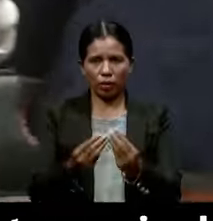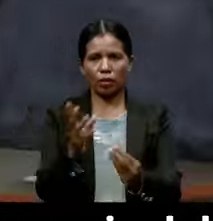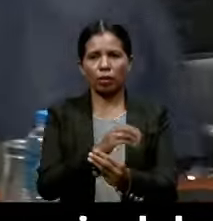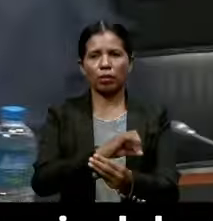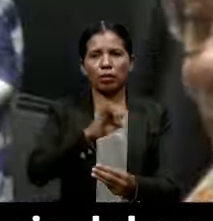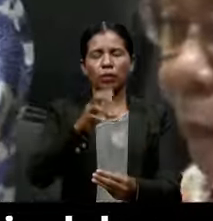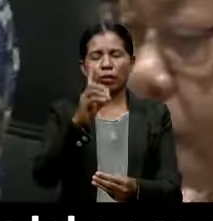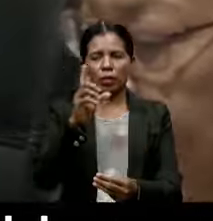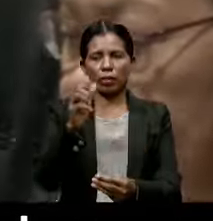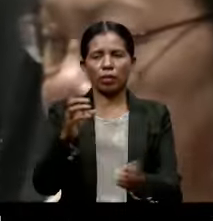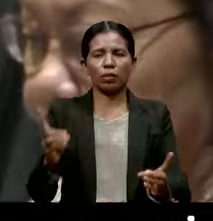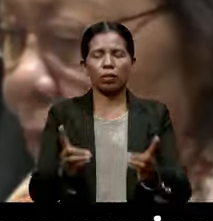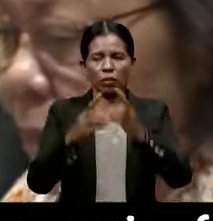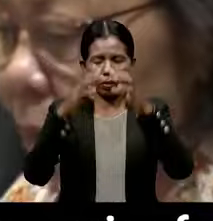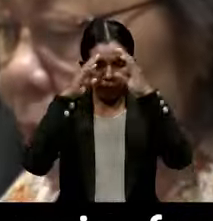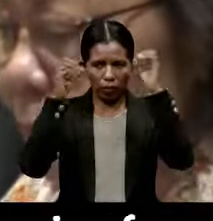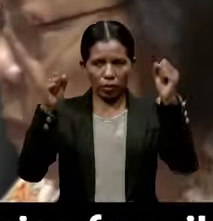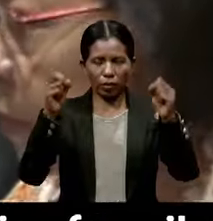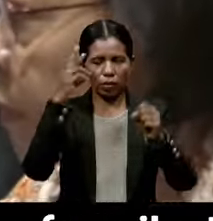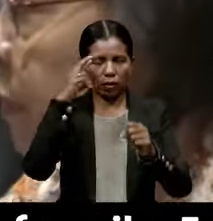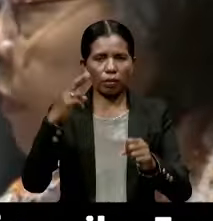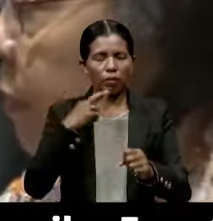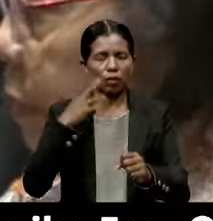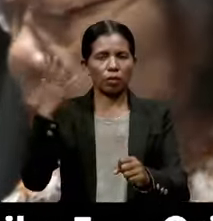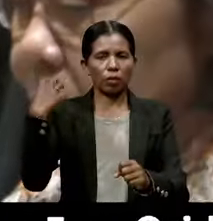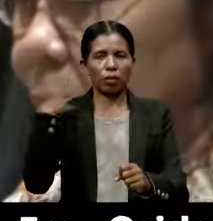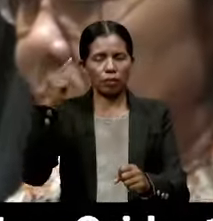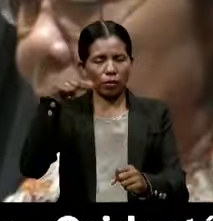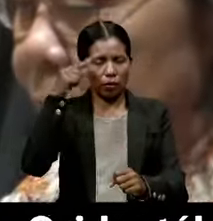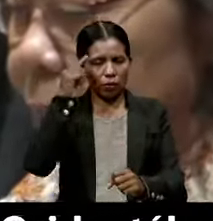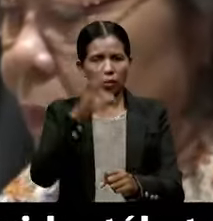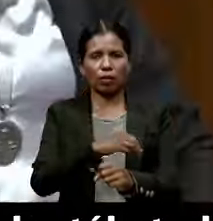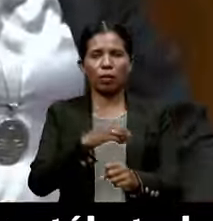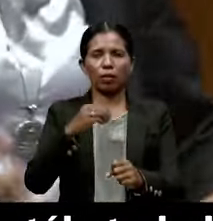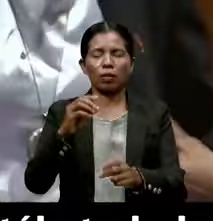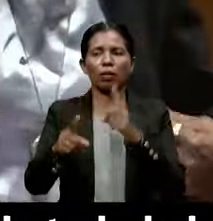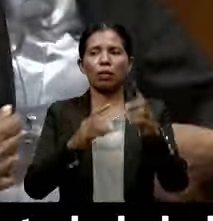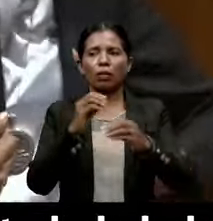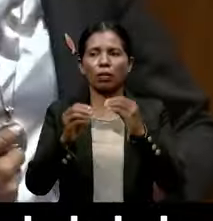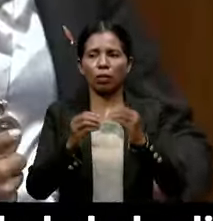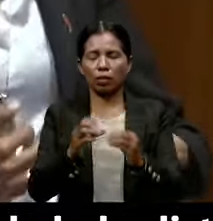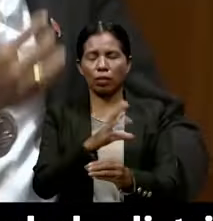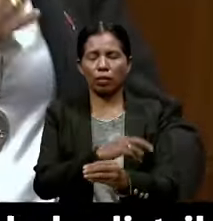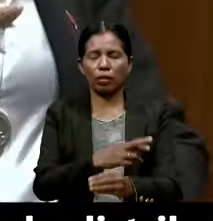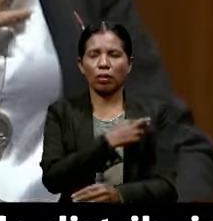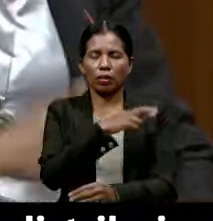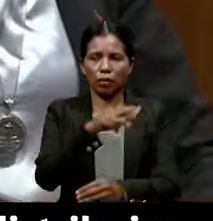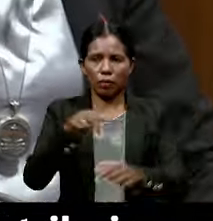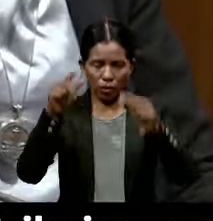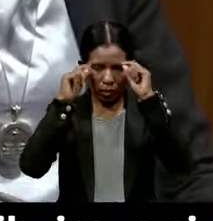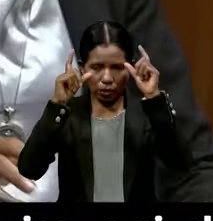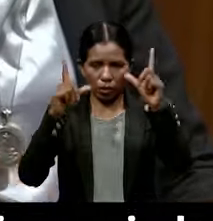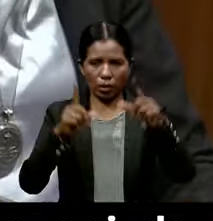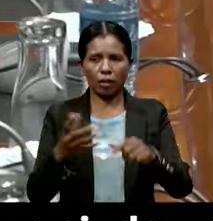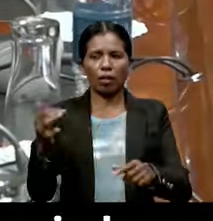Judá, a Soromalu, o presidente da República, Geram Jorta, e a Palácio Presidencial, o de colega com a tolerância religiosa e a Timor-Leste, neve